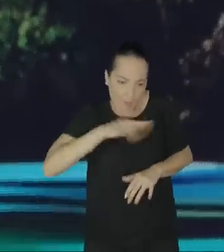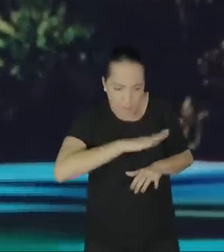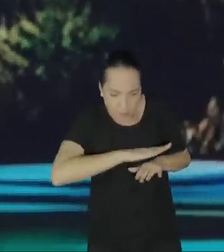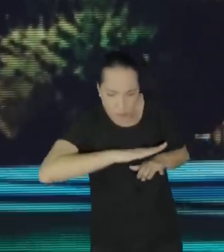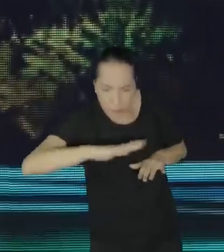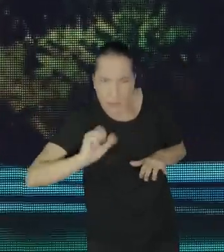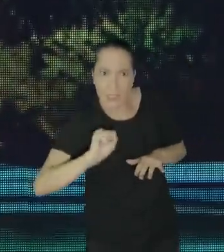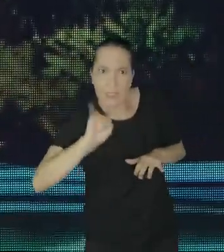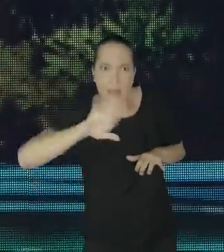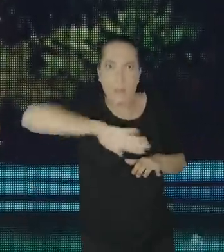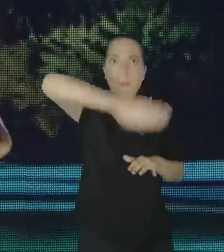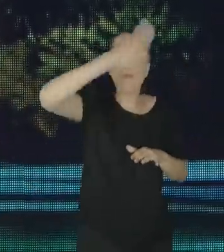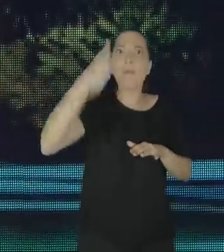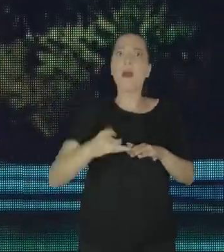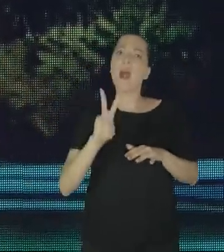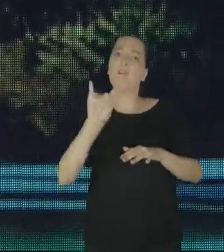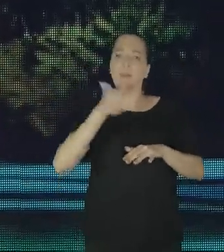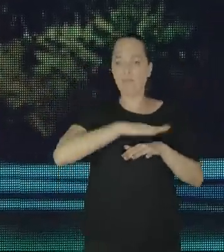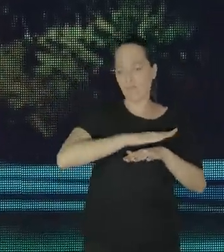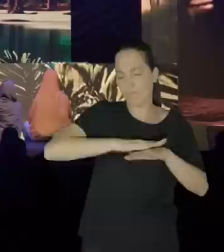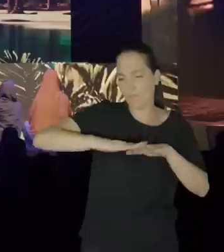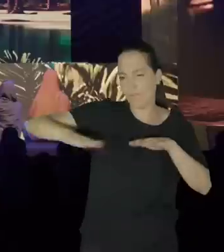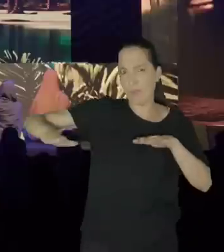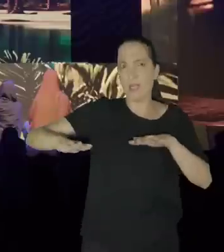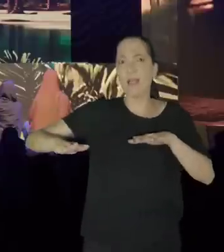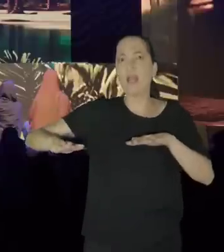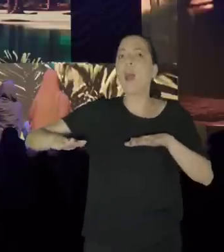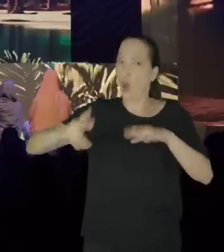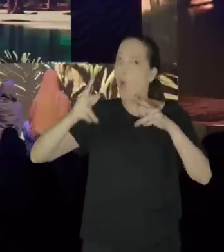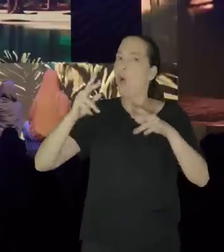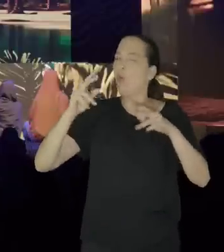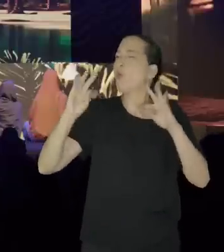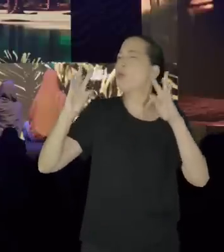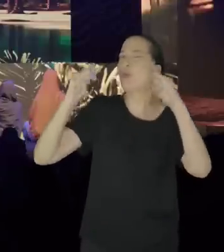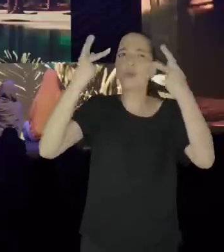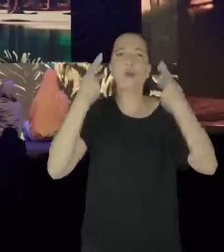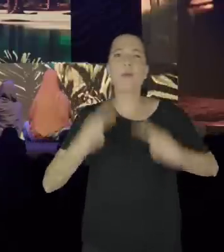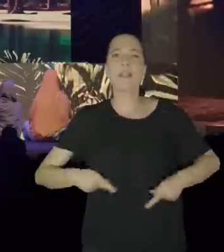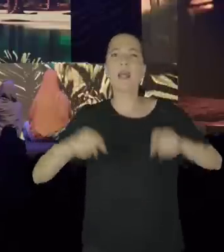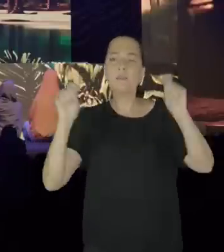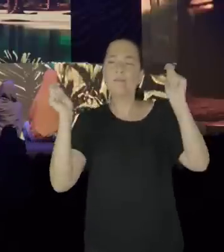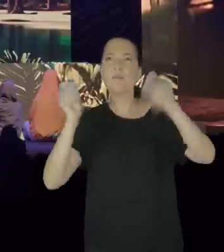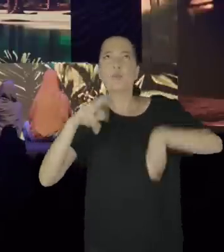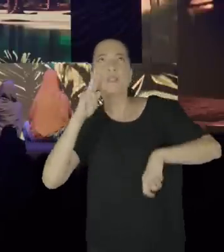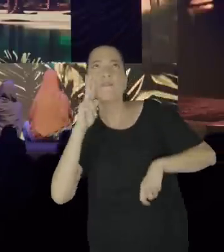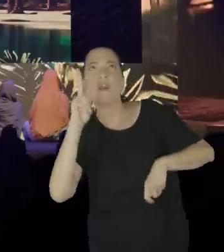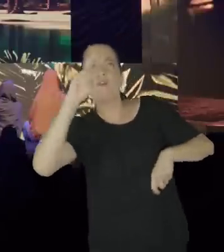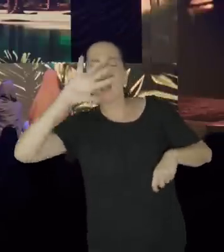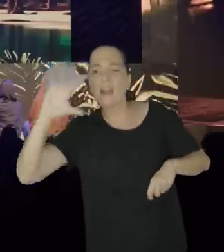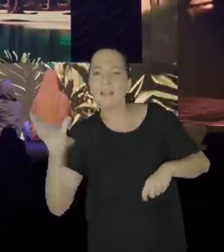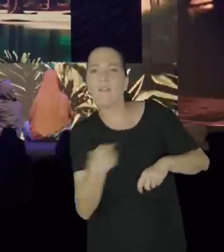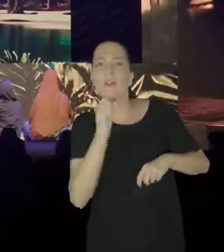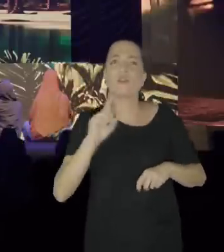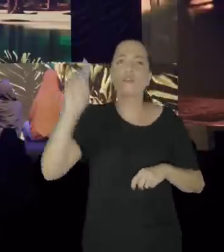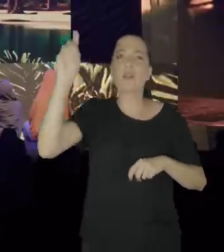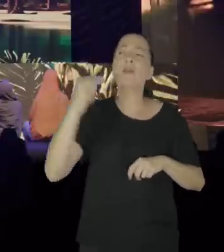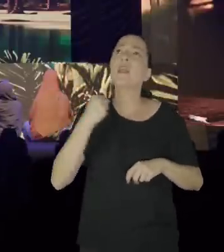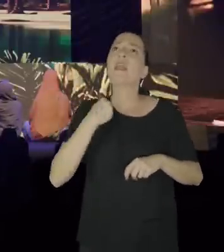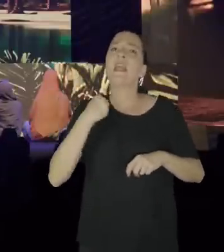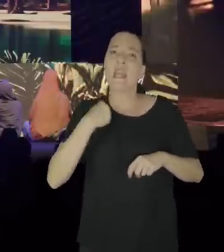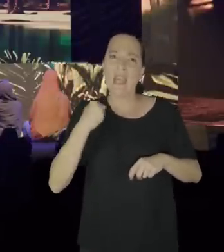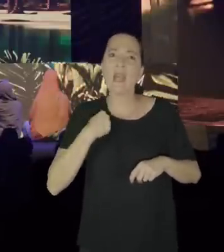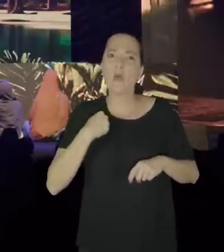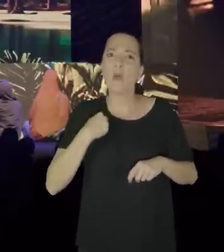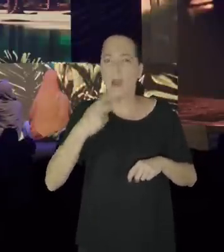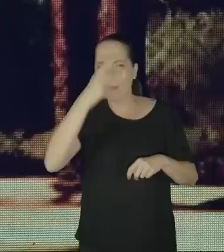todo monte será aplanado, todo homem verá a salvação de Deus. Eu sou a voz que clama no